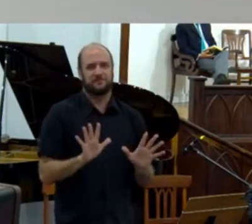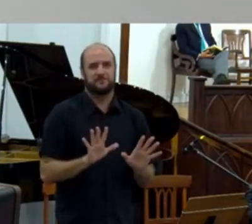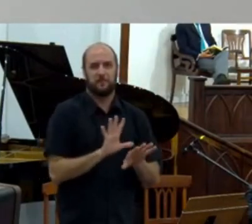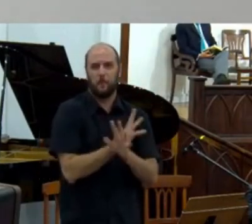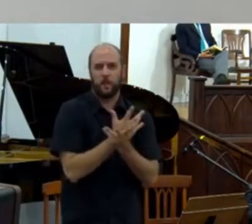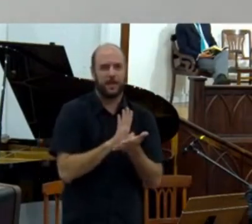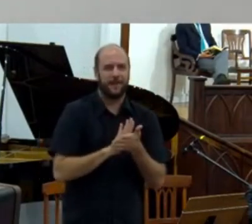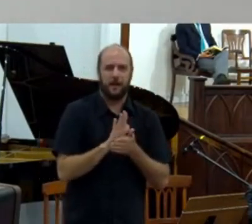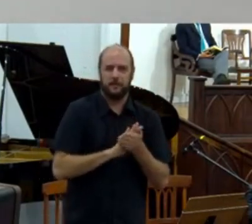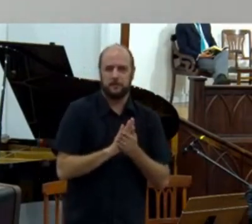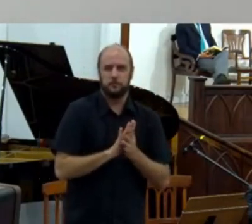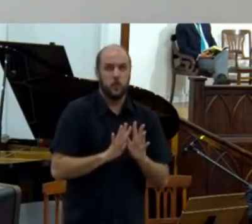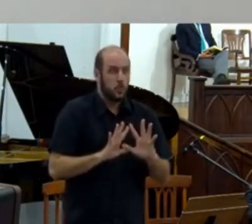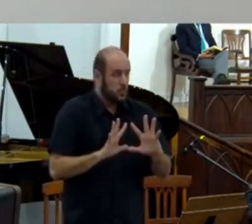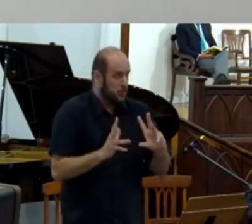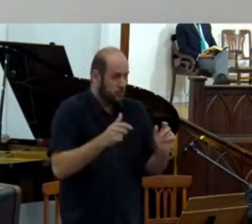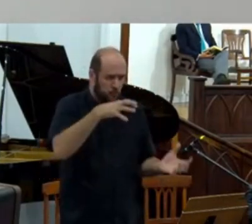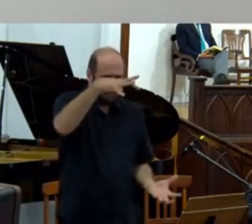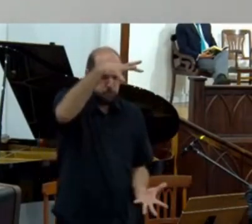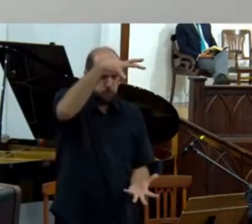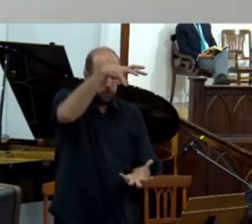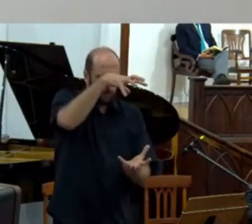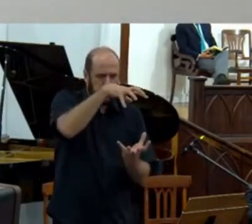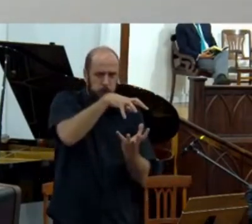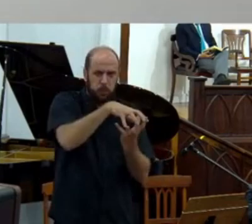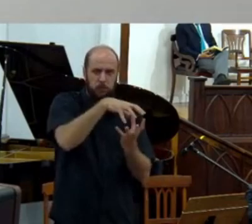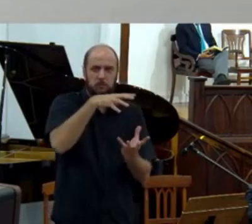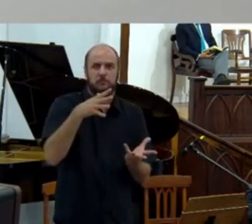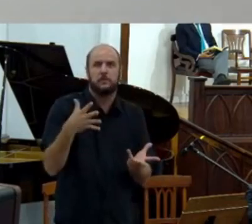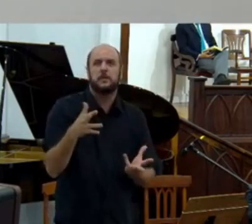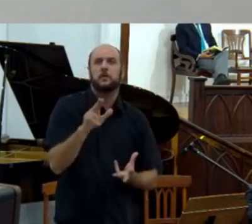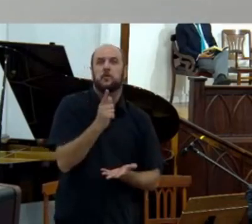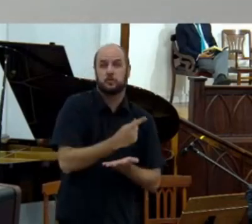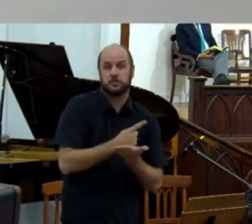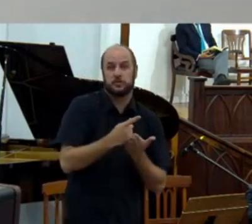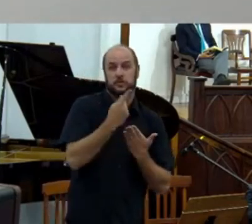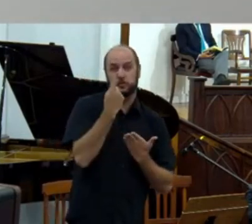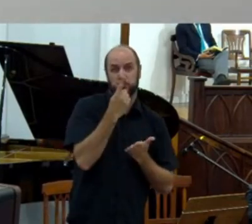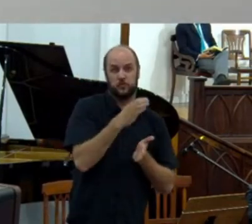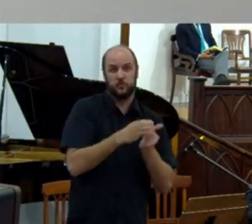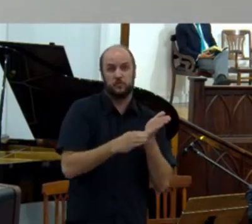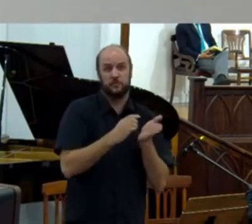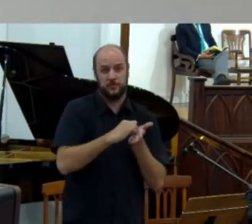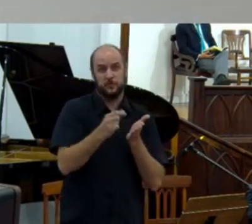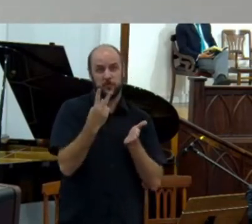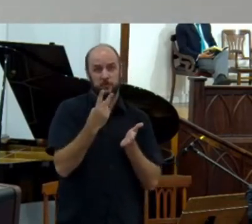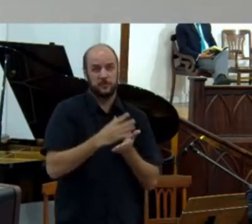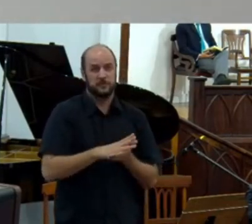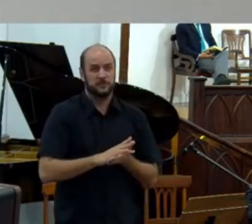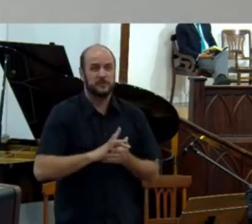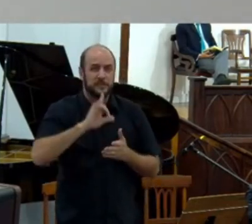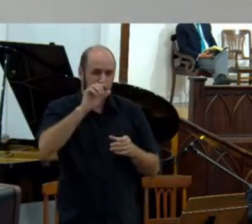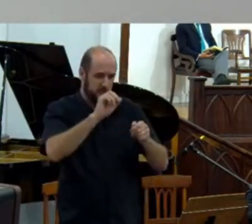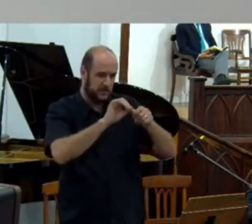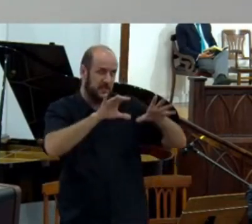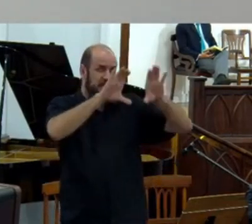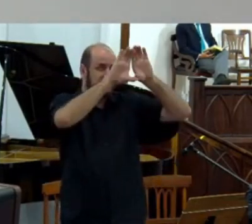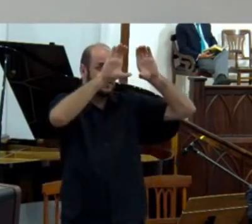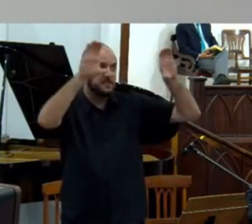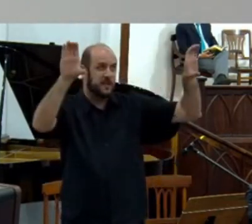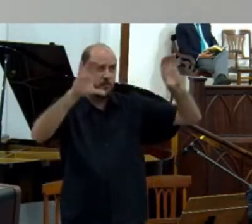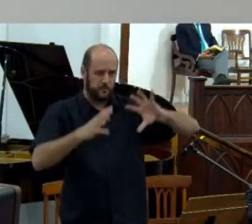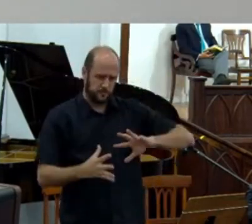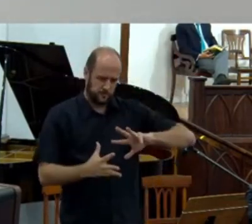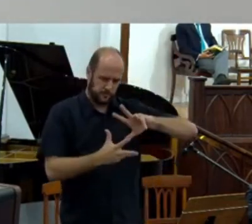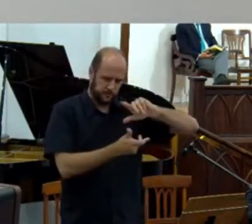Como se tudo estivesse voltando ao que é narrado em Gênesis 1, 2, quando depois do Senhor criar céus e terra,